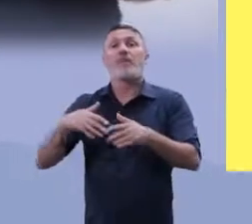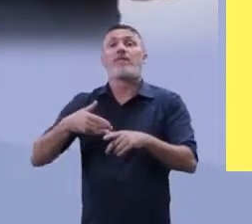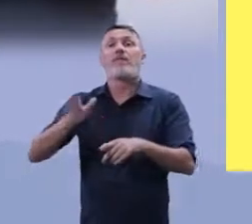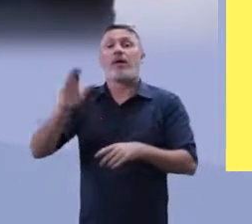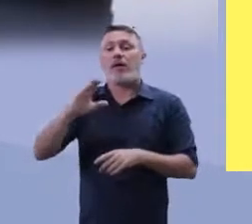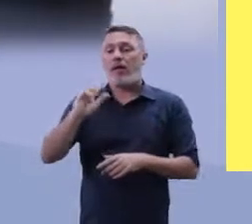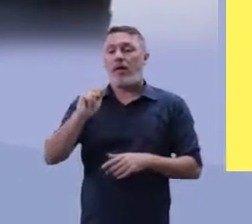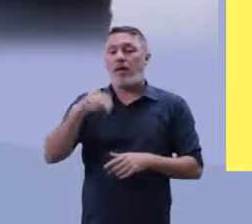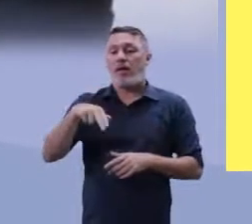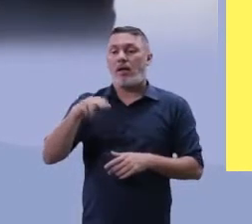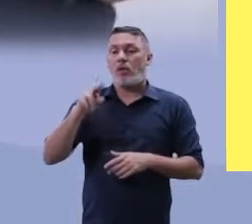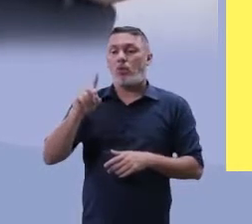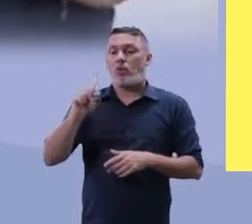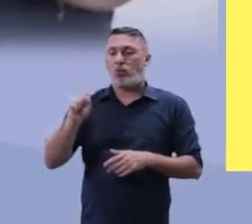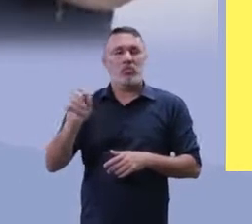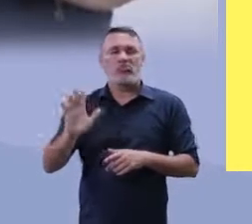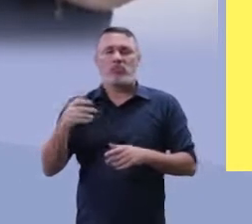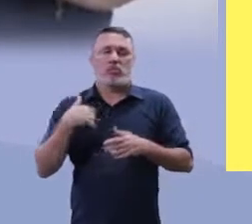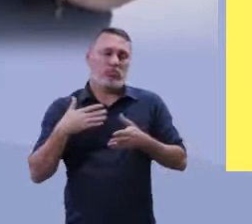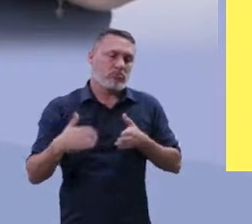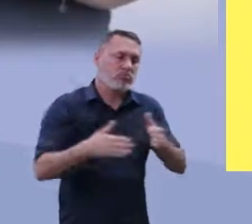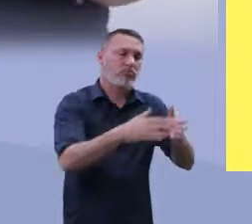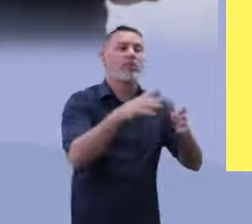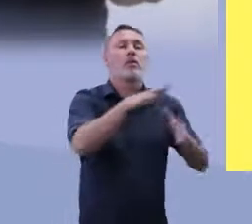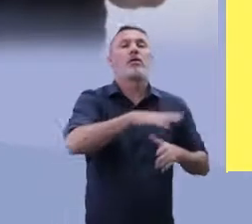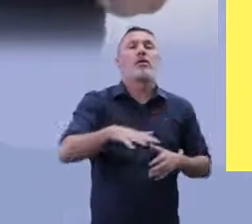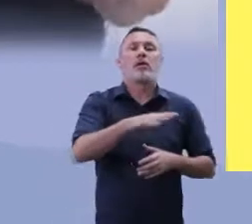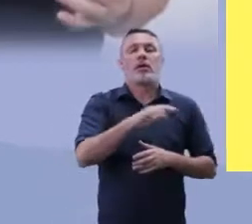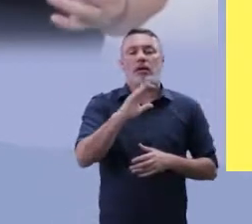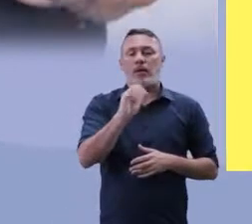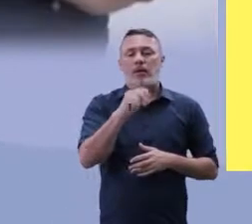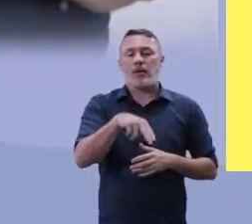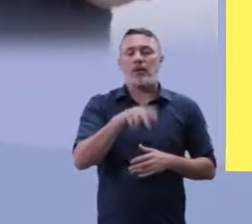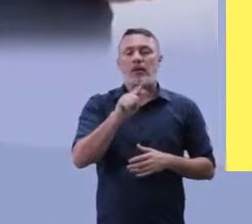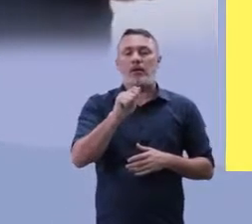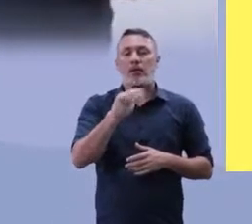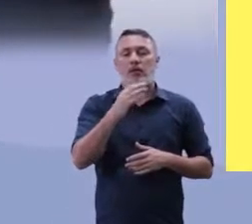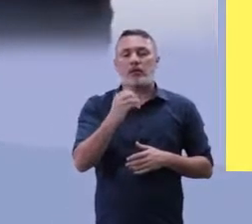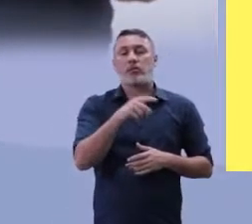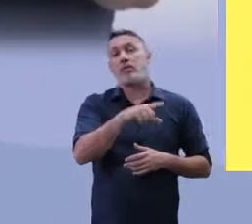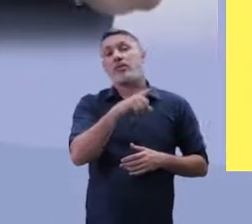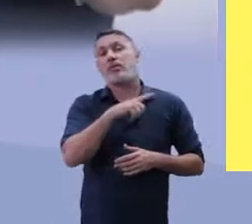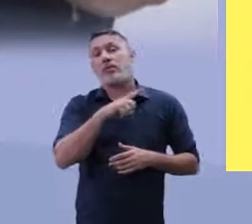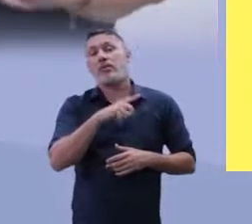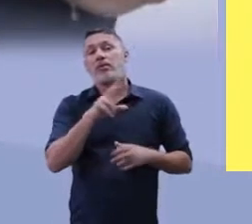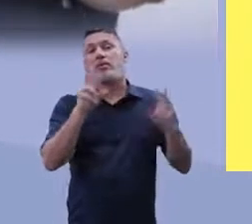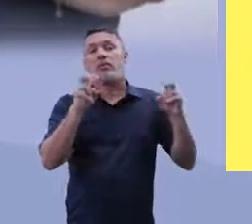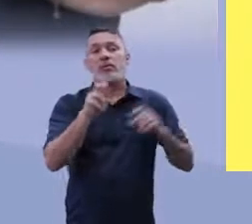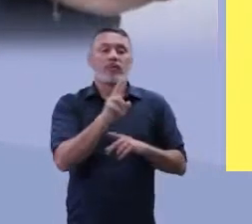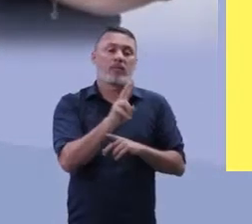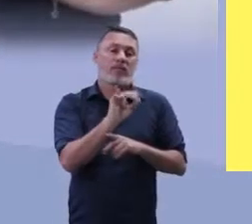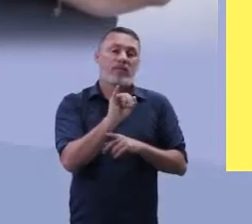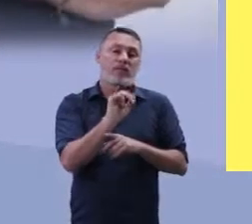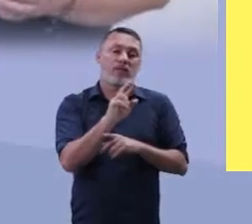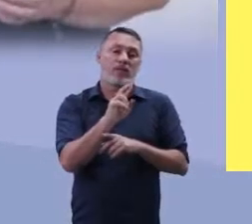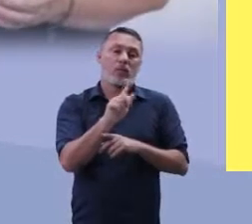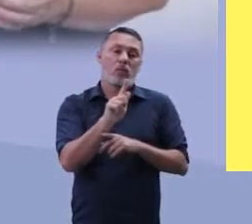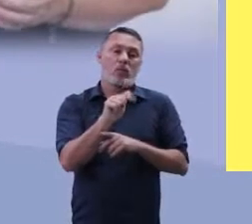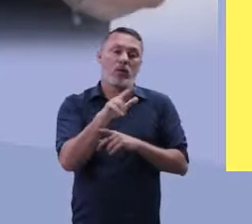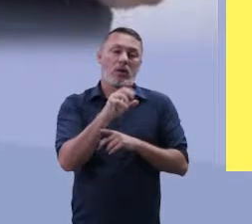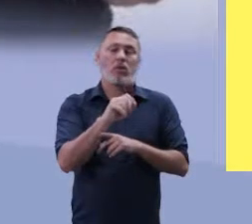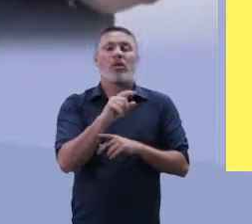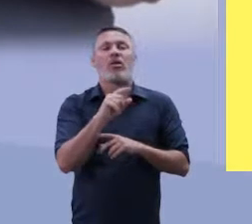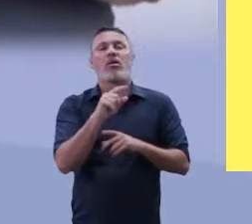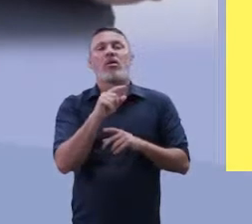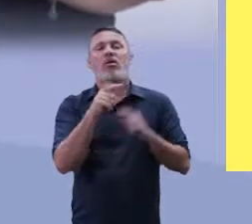Conselheiro, escolhiam ir para o Cangaço e participavam ao lado de Virgulino Ferreira da Silva,